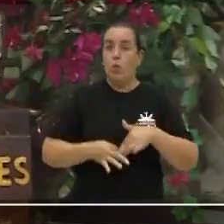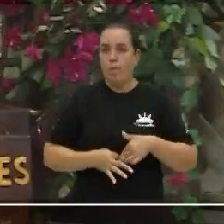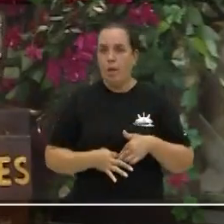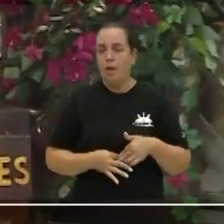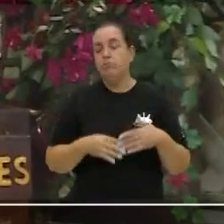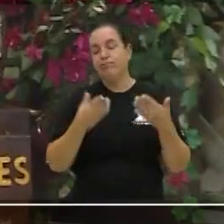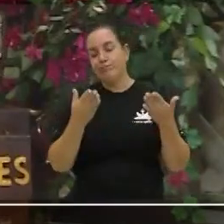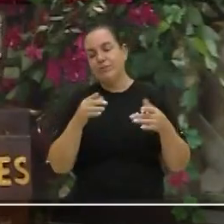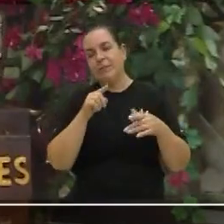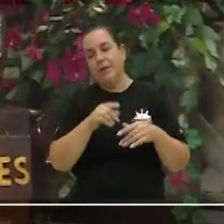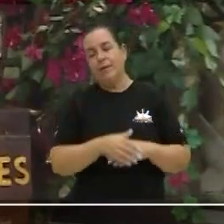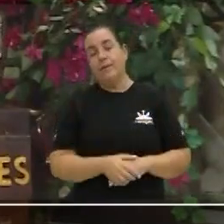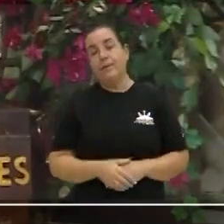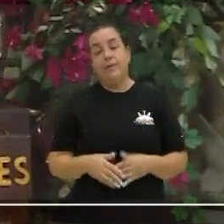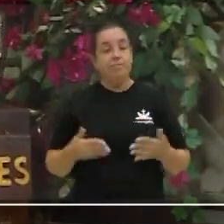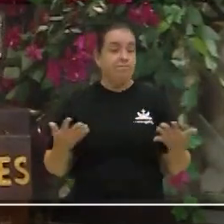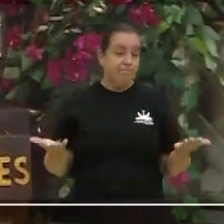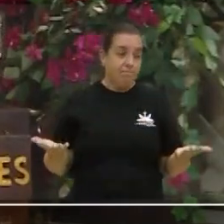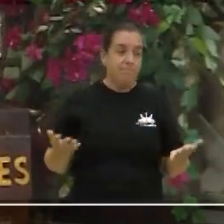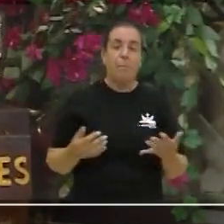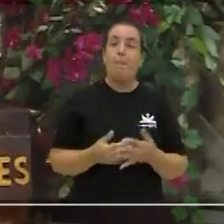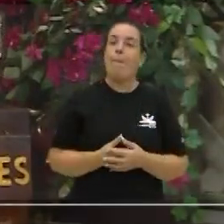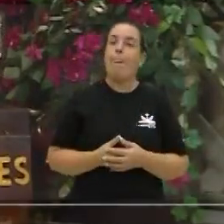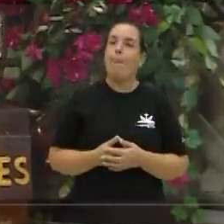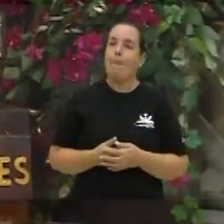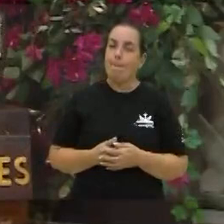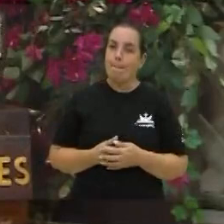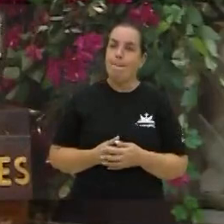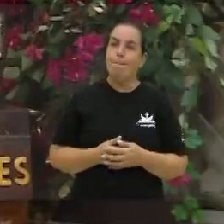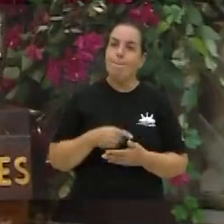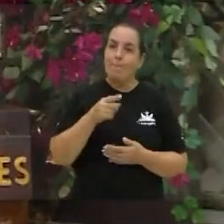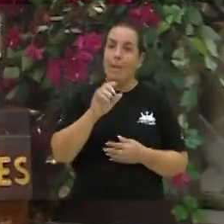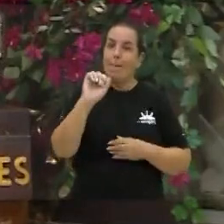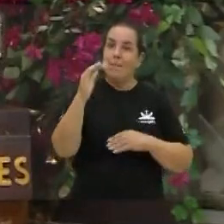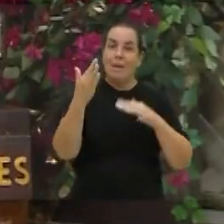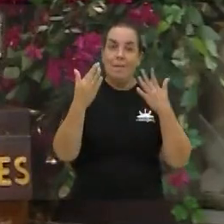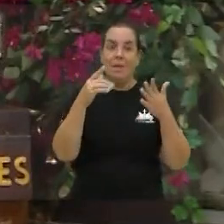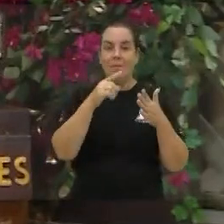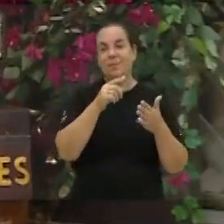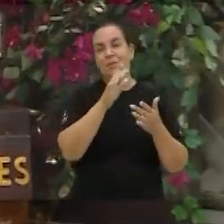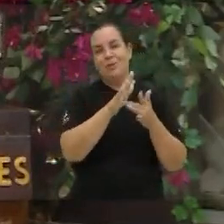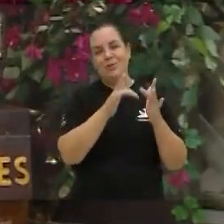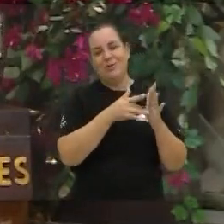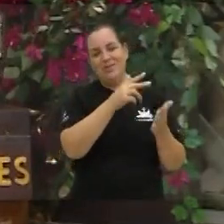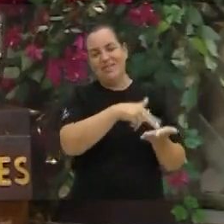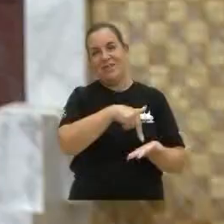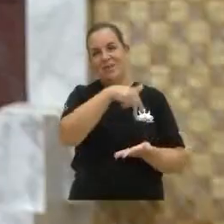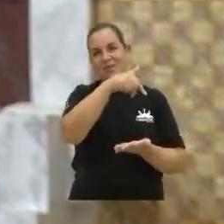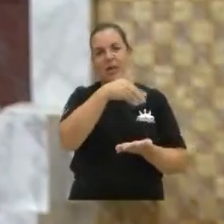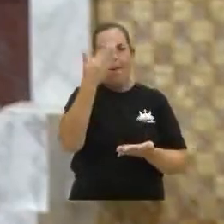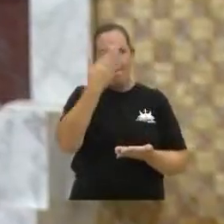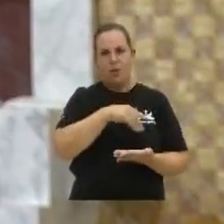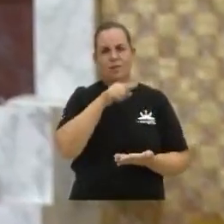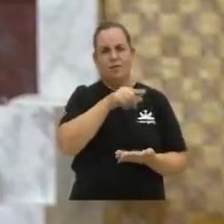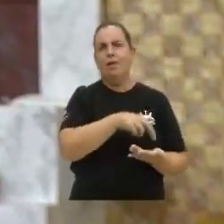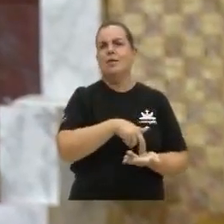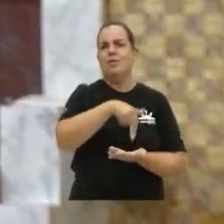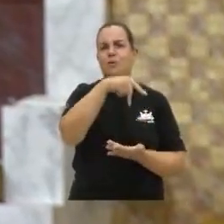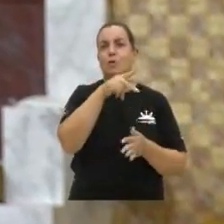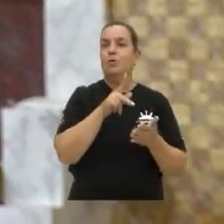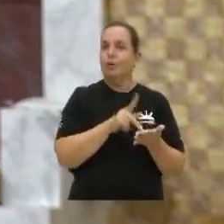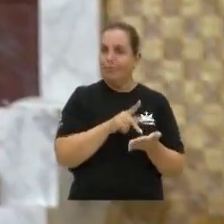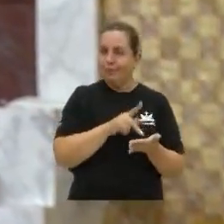E aqui, meus irmãos, o sinal do ressuscitado, a prova da sua ressurreição.